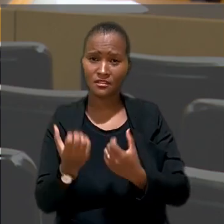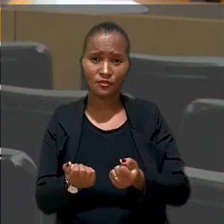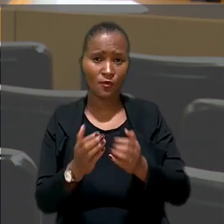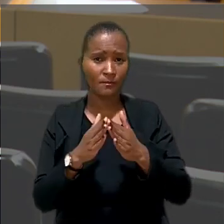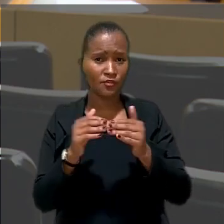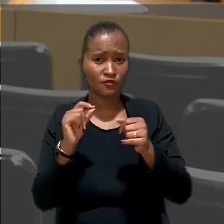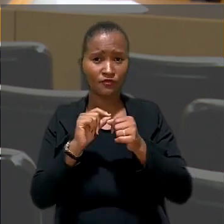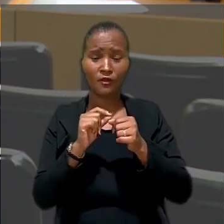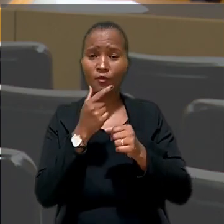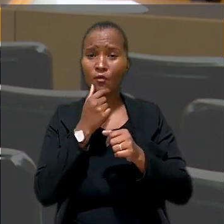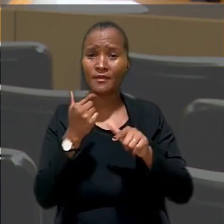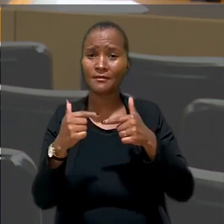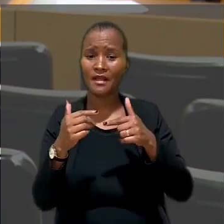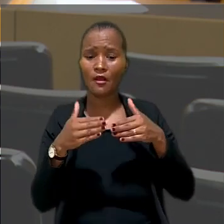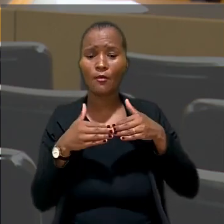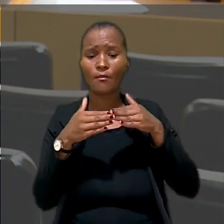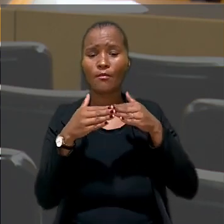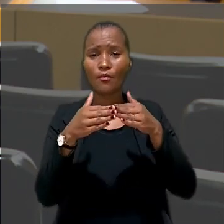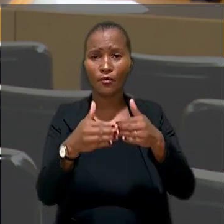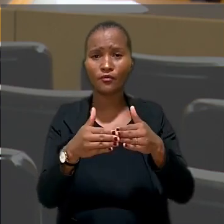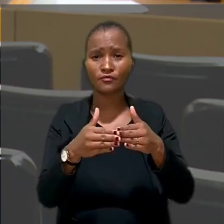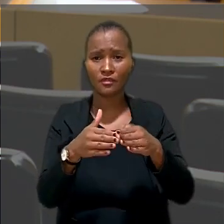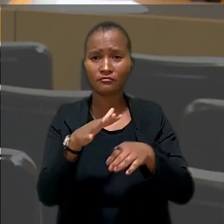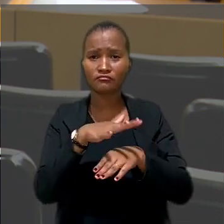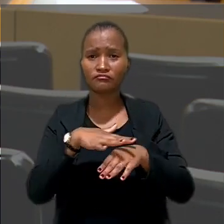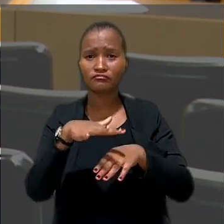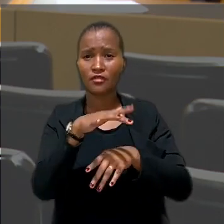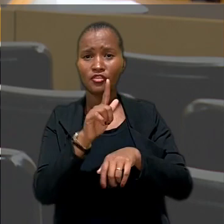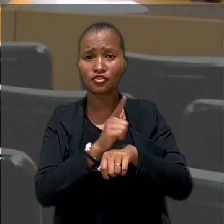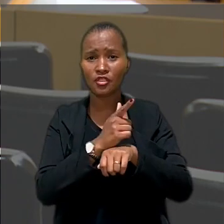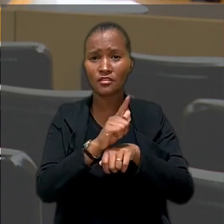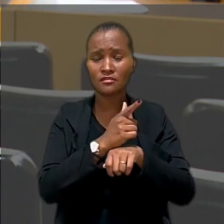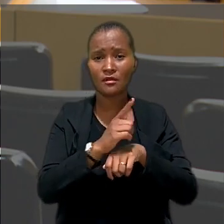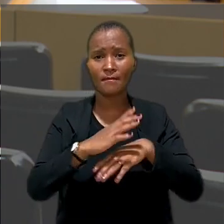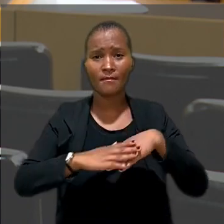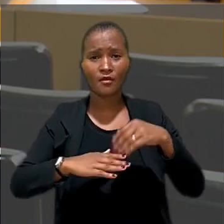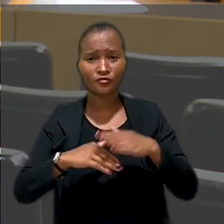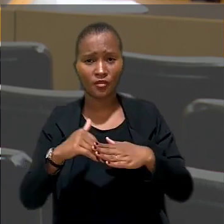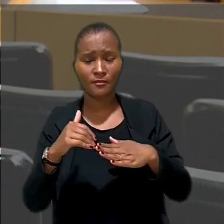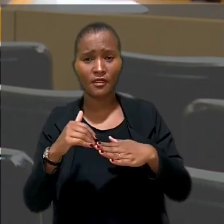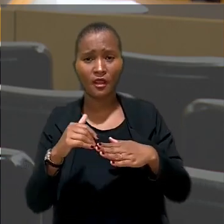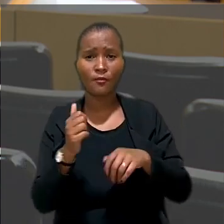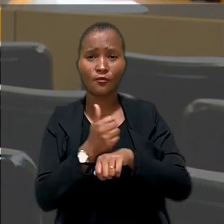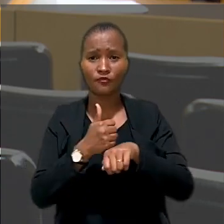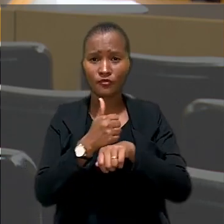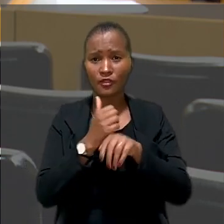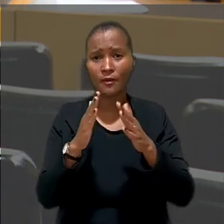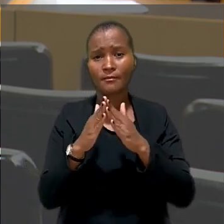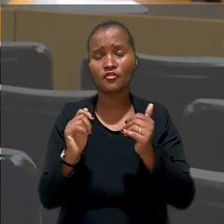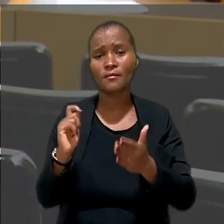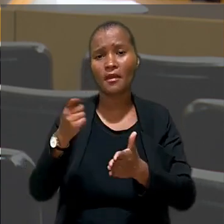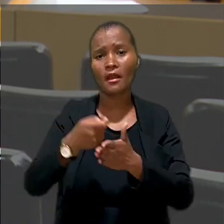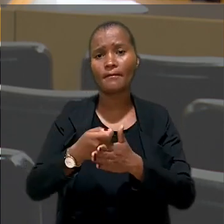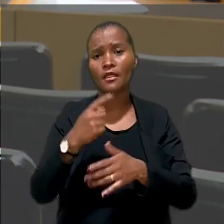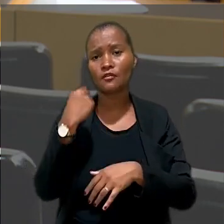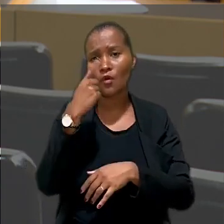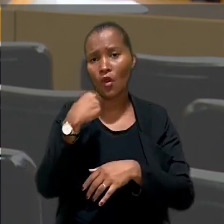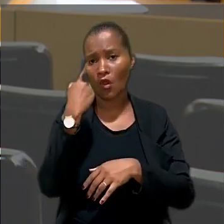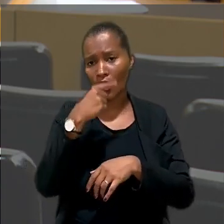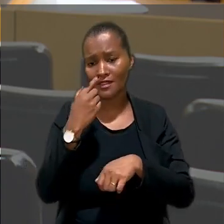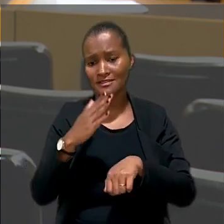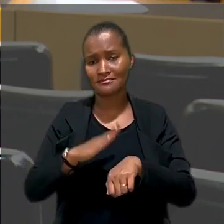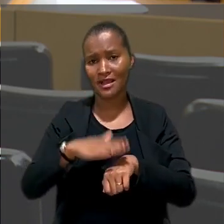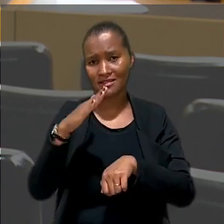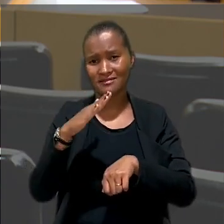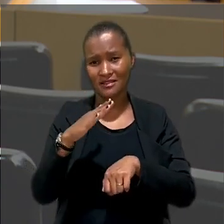negou o pedido feito por um portuário avulso do órgão gestor de mão de obra, OGMO. O profissional reivindicava o pagamento de